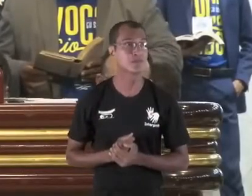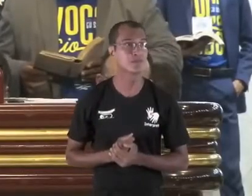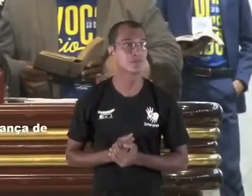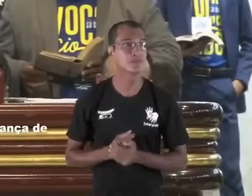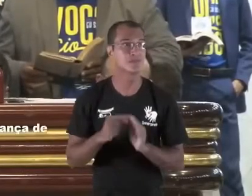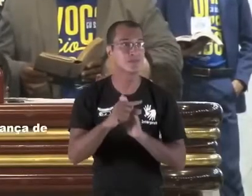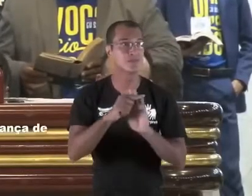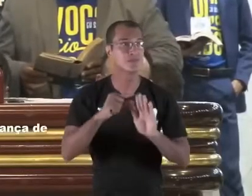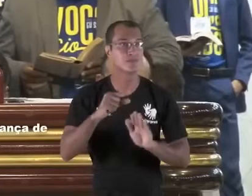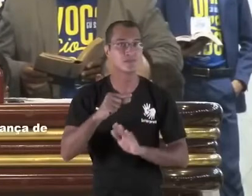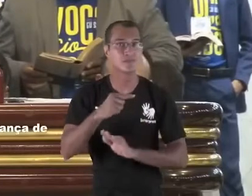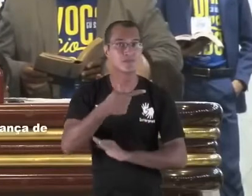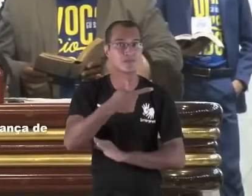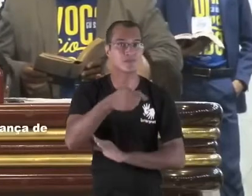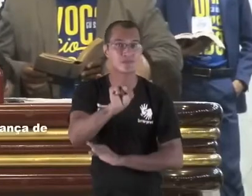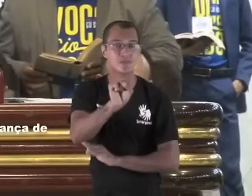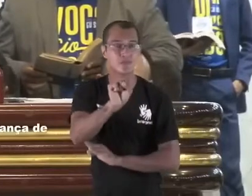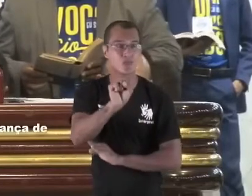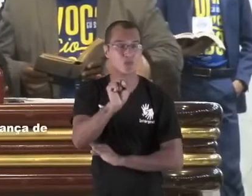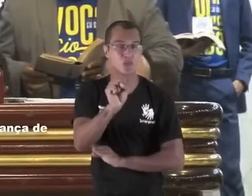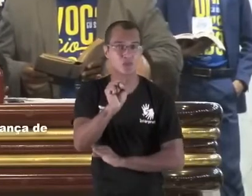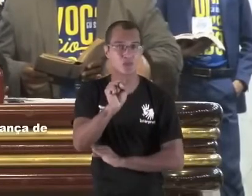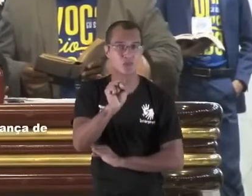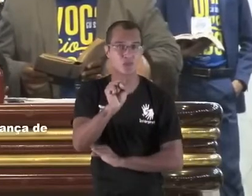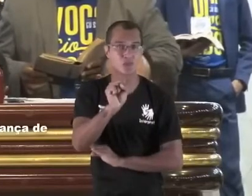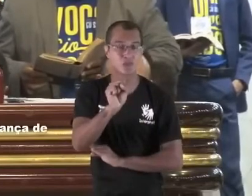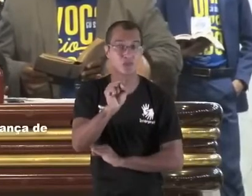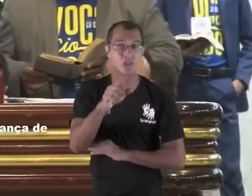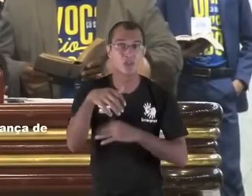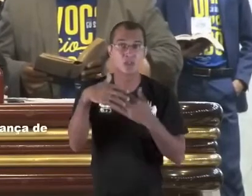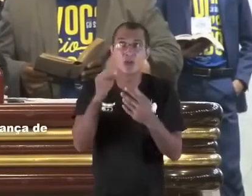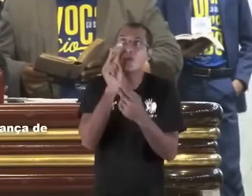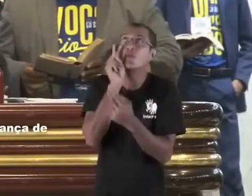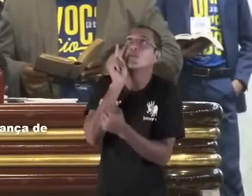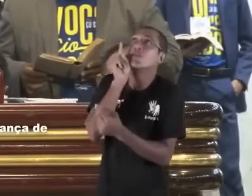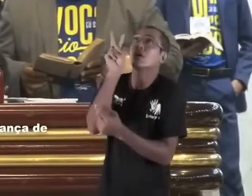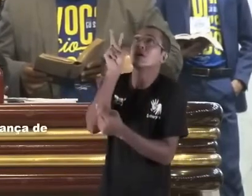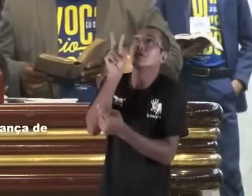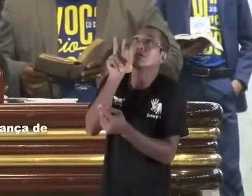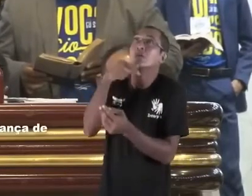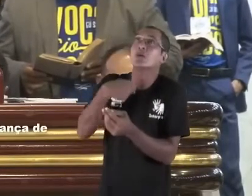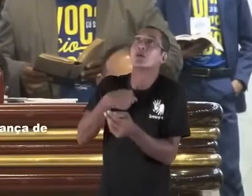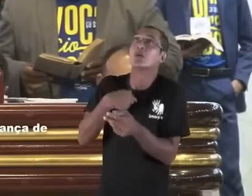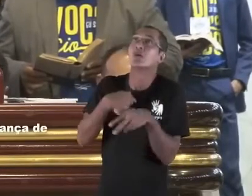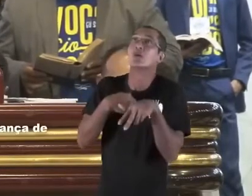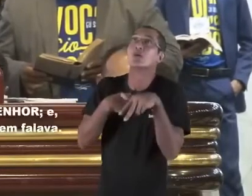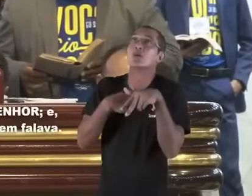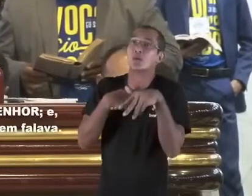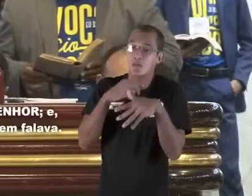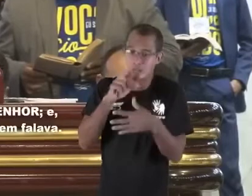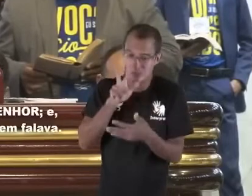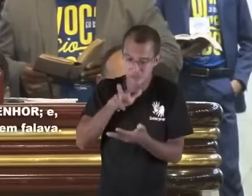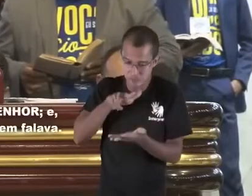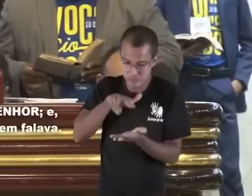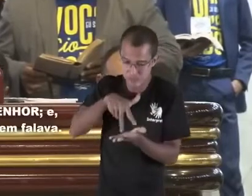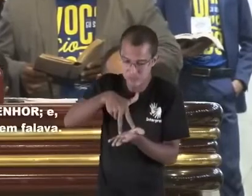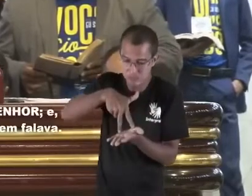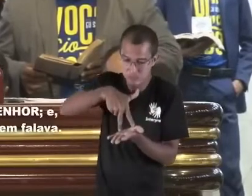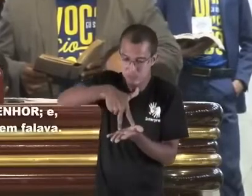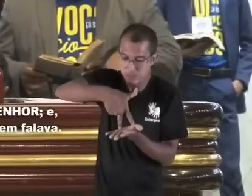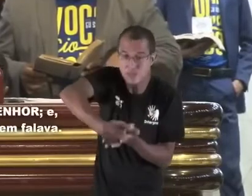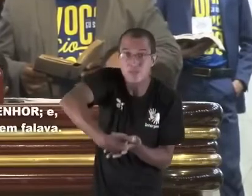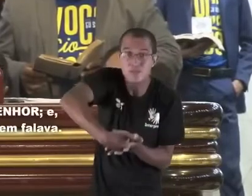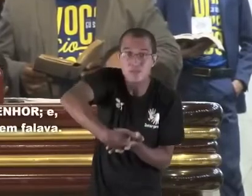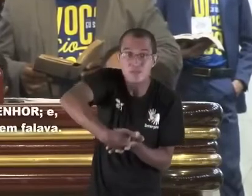28, a última parte: vendo isto, caí com o rosto em